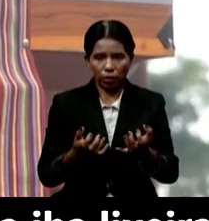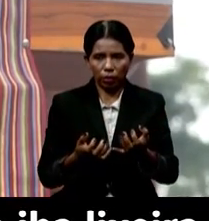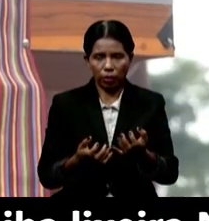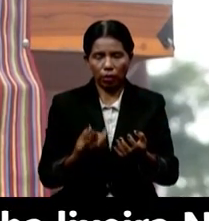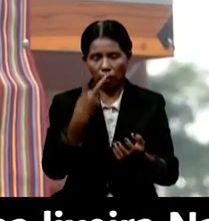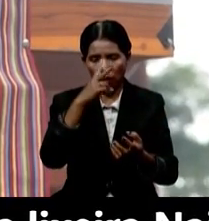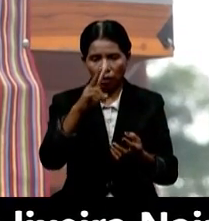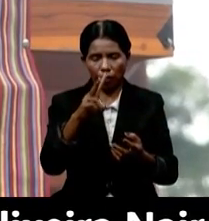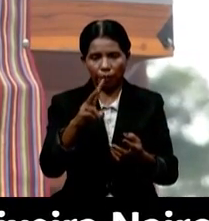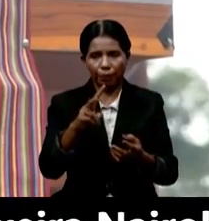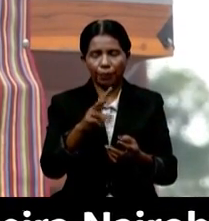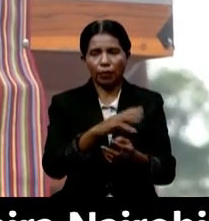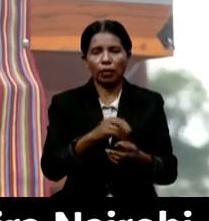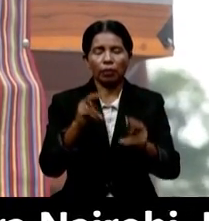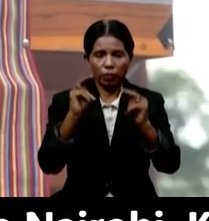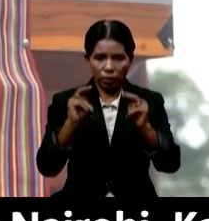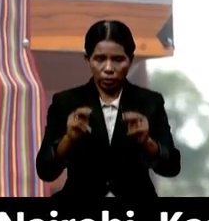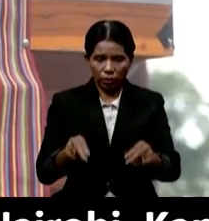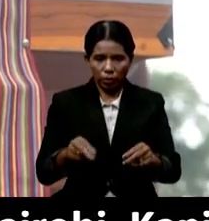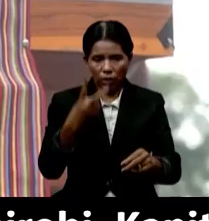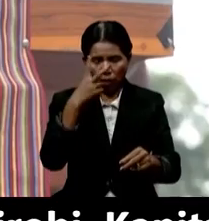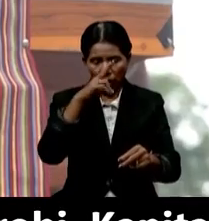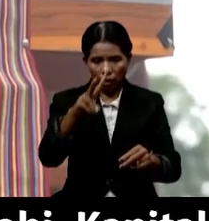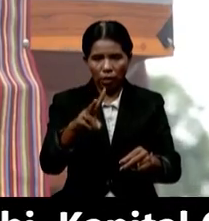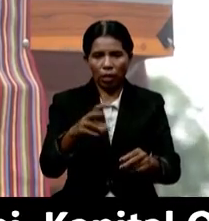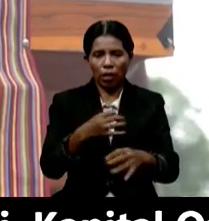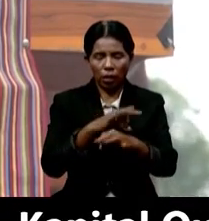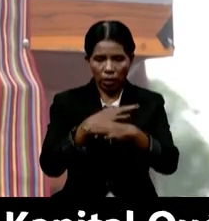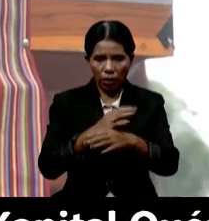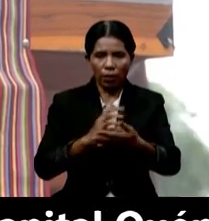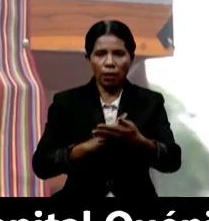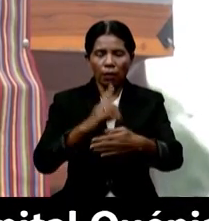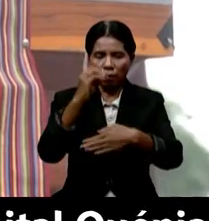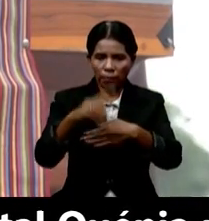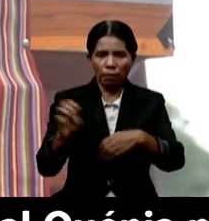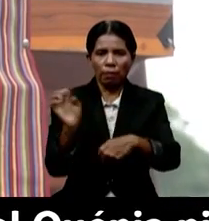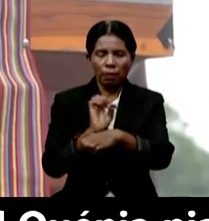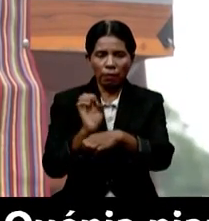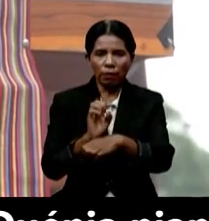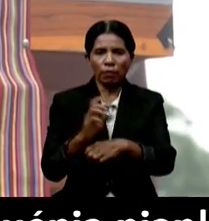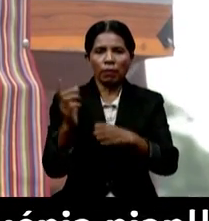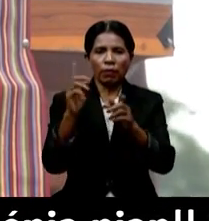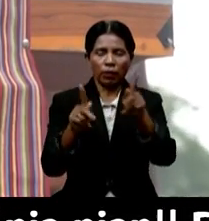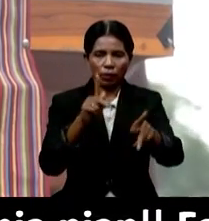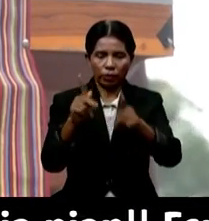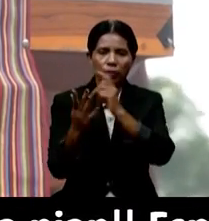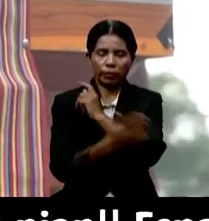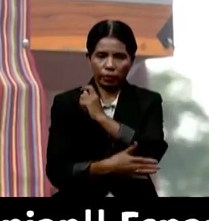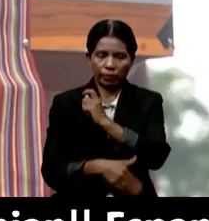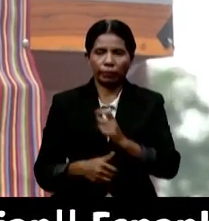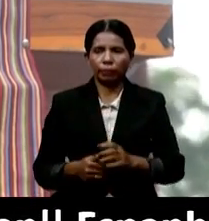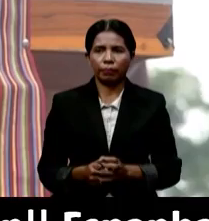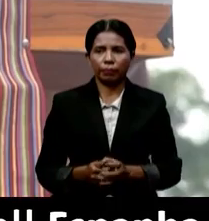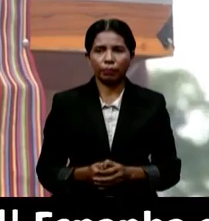corrige, consolida no conduz para desenvolvimento econômico para o país, no para o povo.